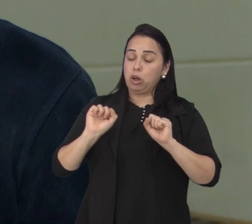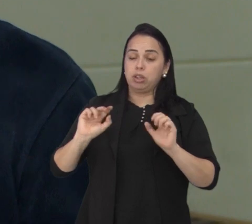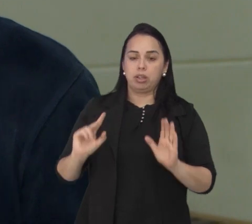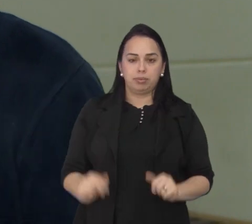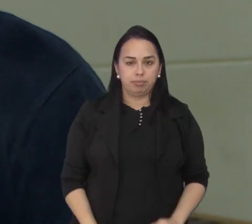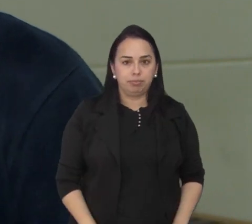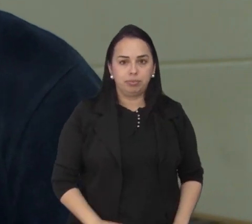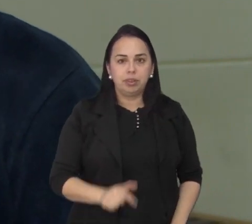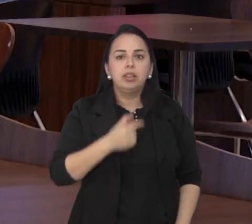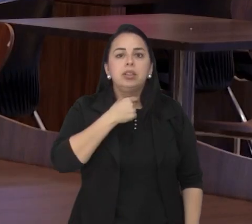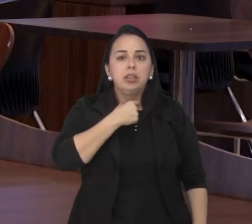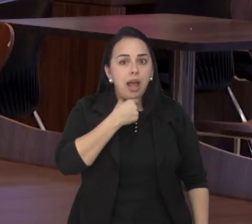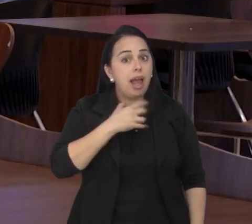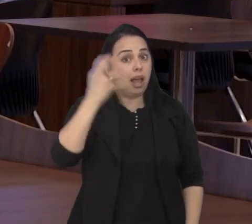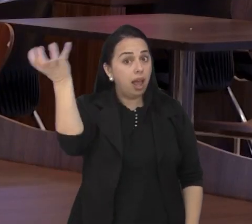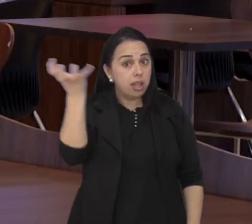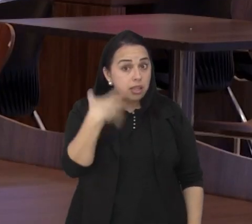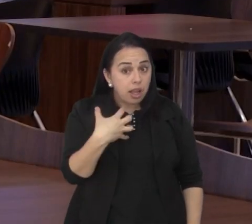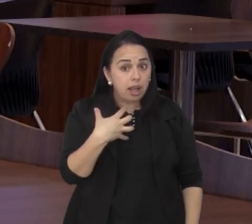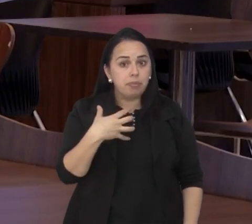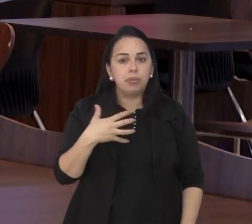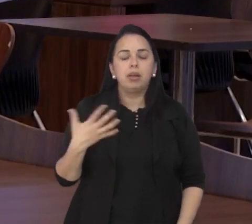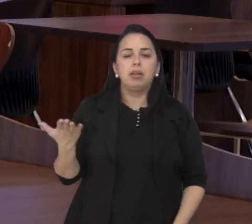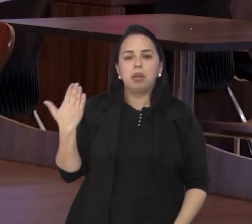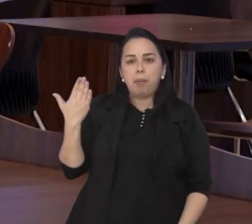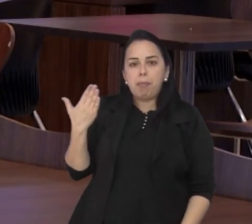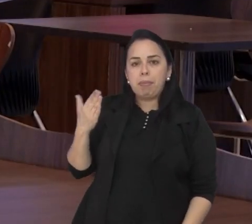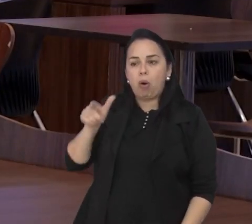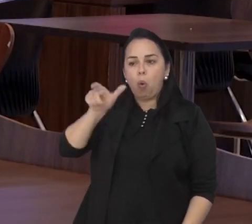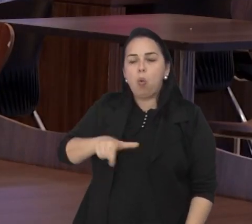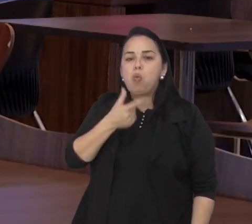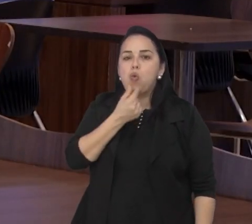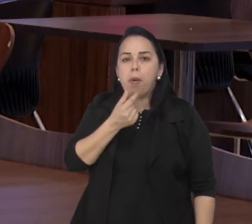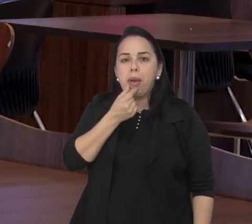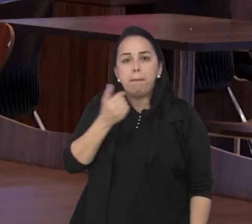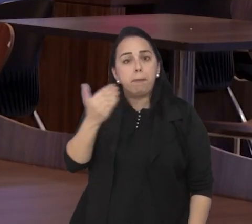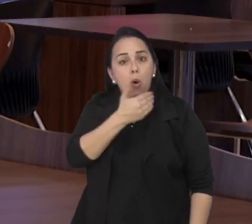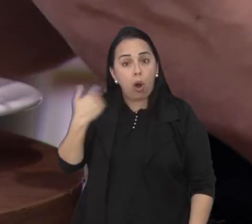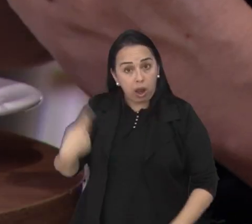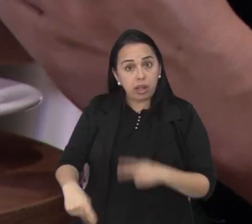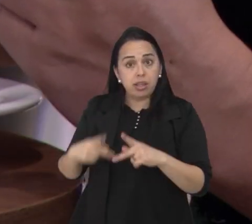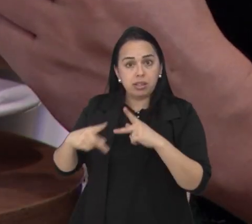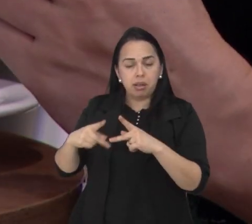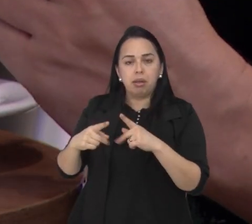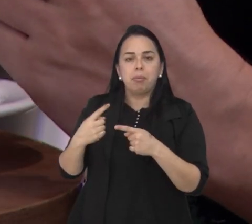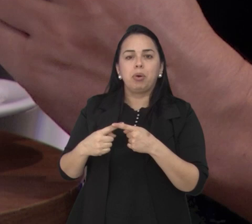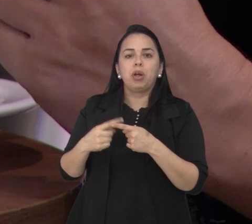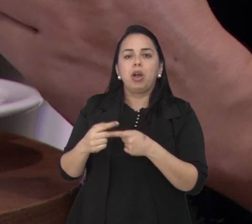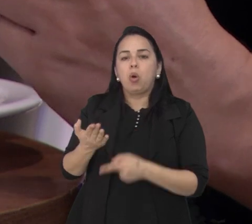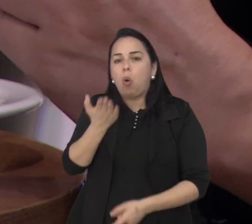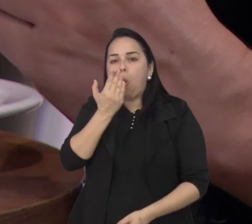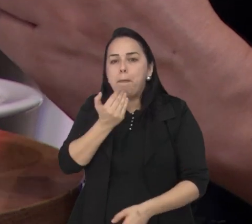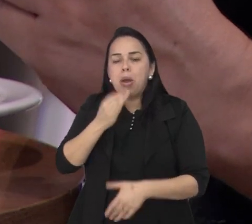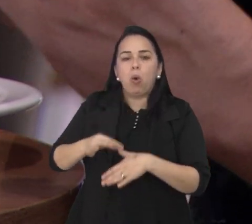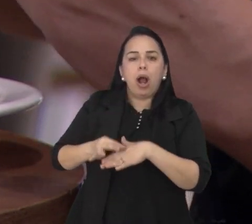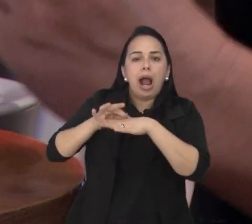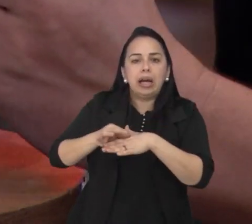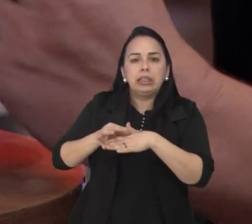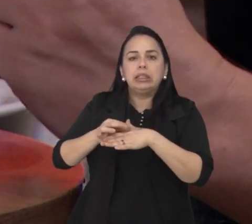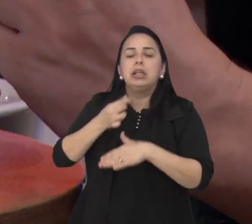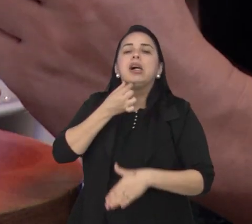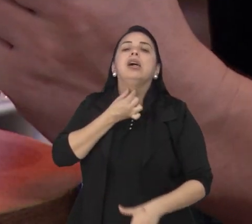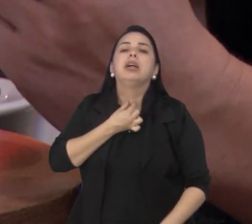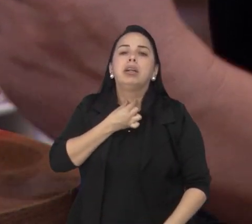de traqueia e brônquios. Engasgo é coisa séria. Recentemente, um homem morreu em São José dos Campos após se engasgar